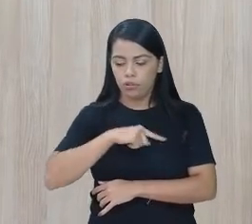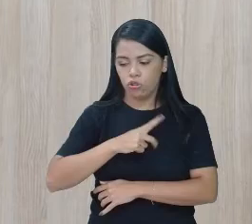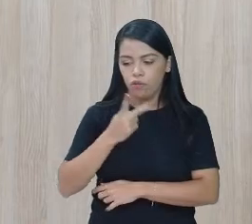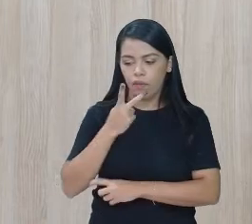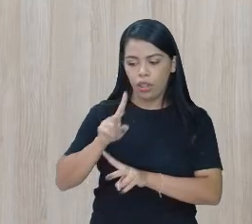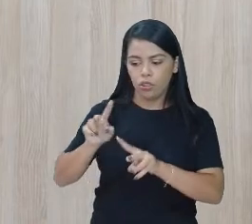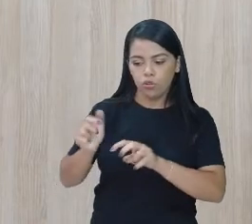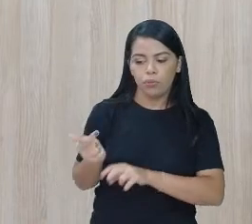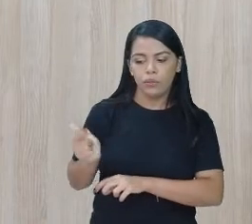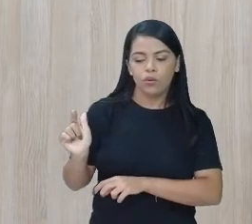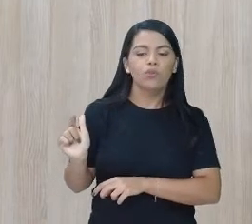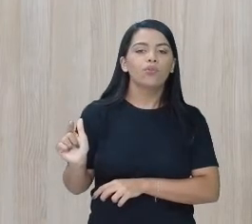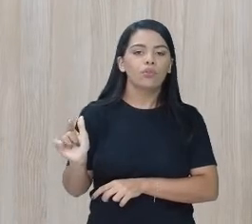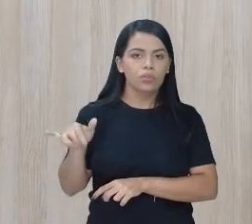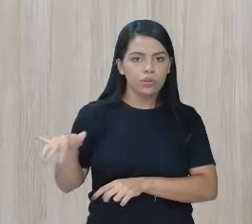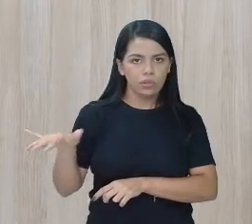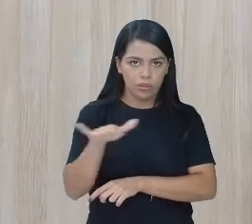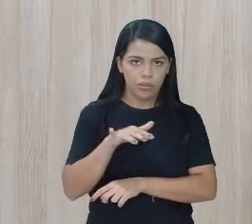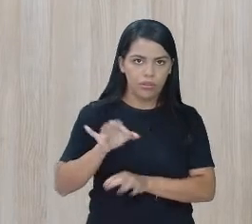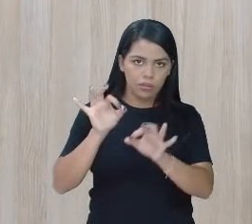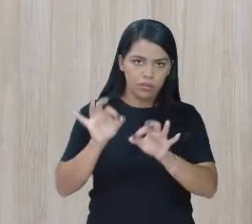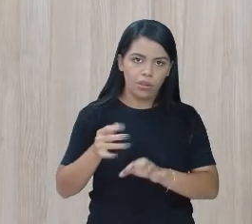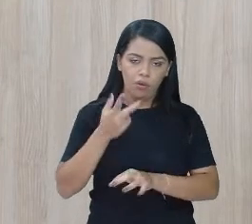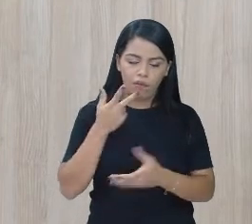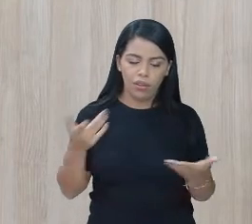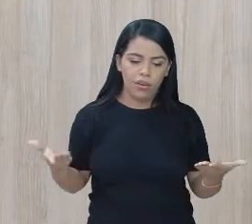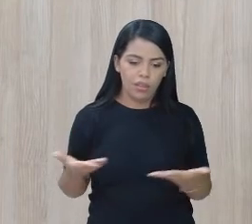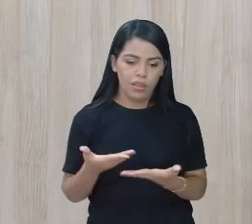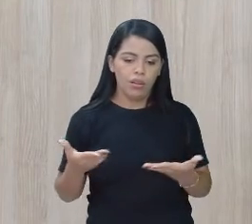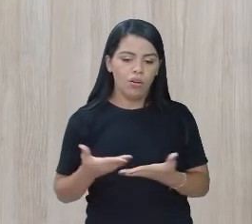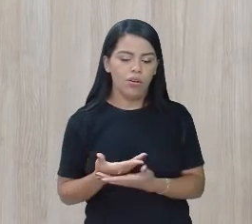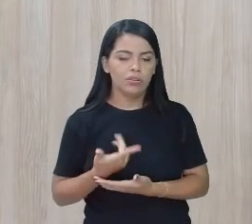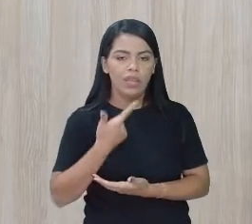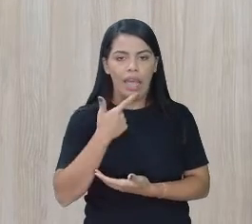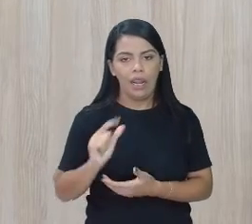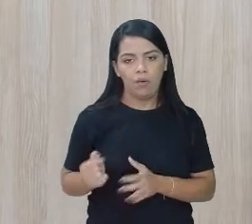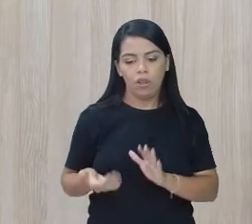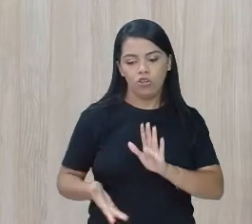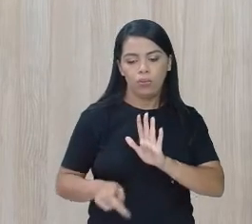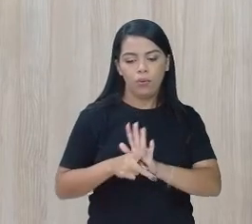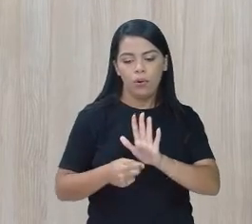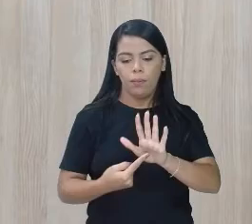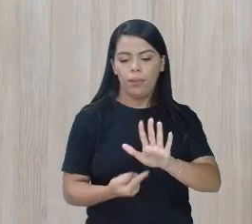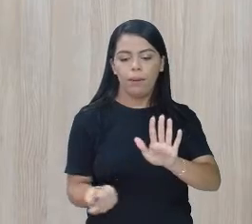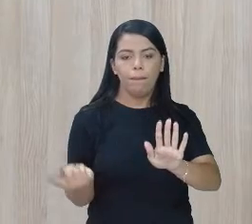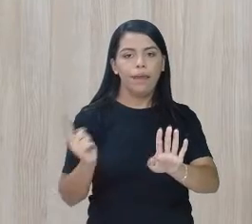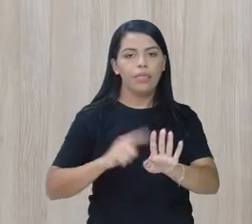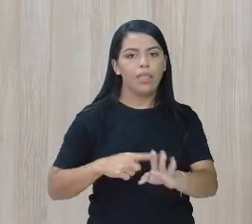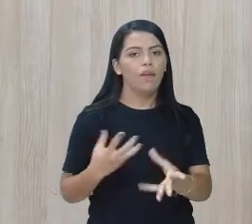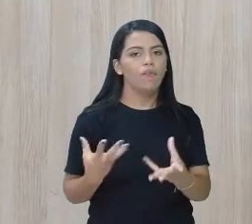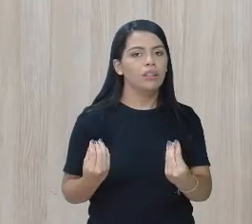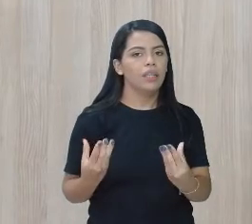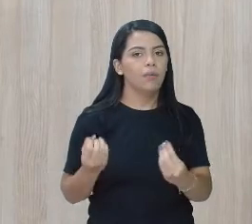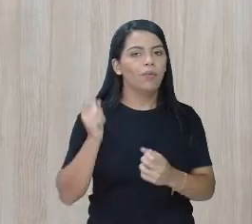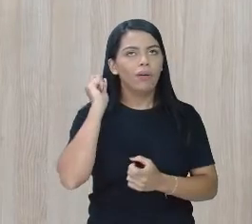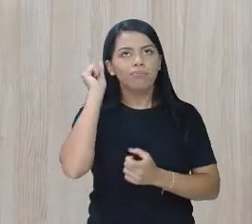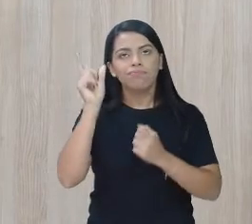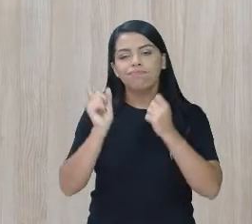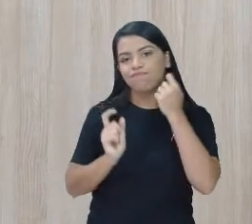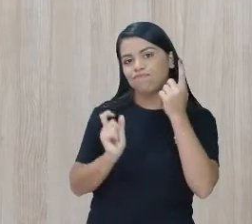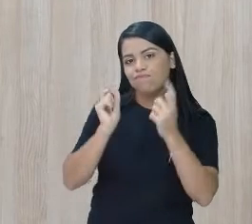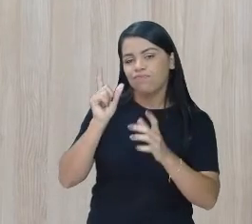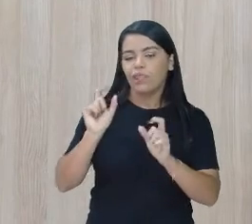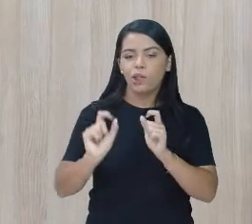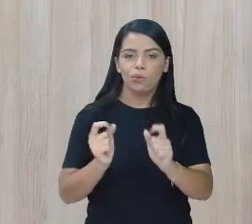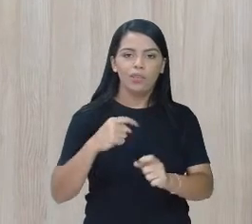cenário que eu falei aqui. Então, essa linguagem metafórica, alegórica, cheia das ideias,